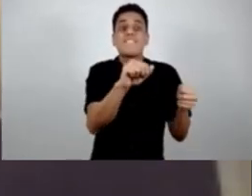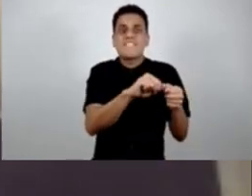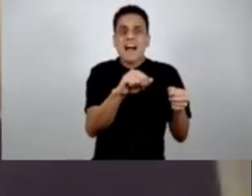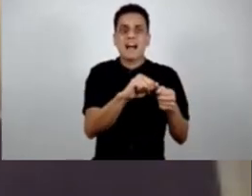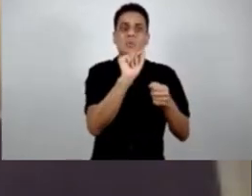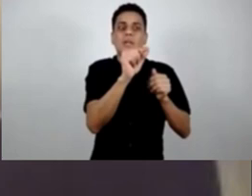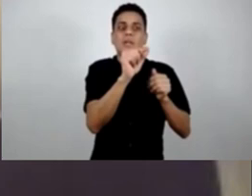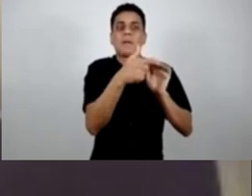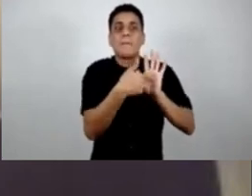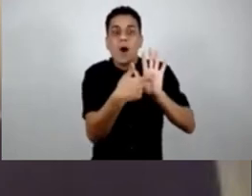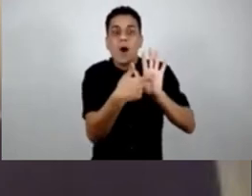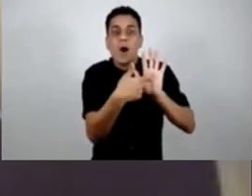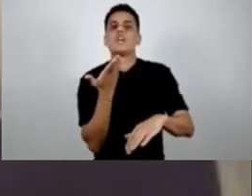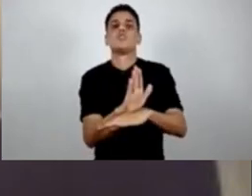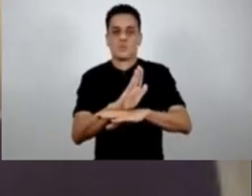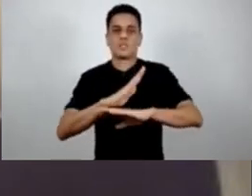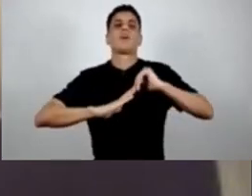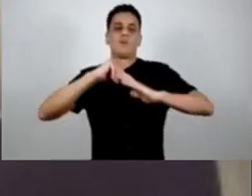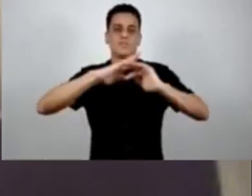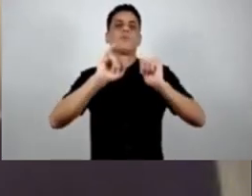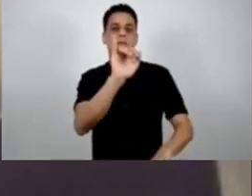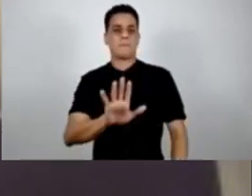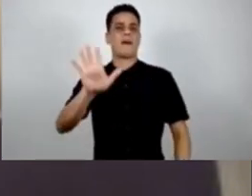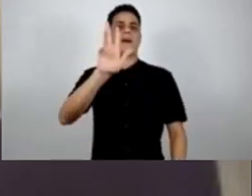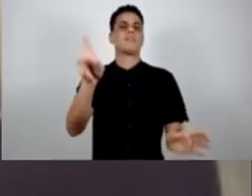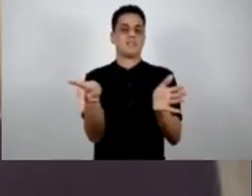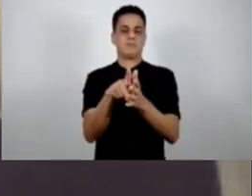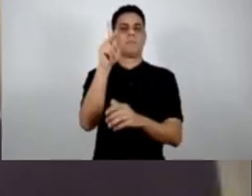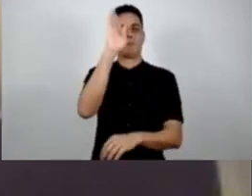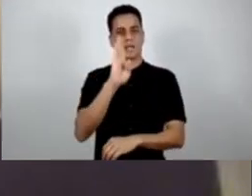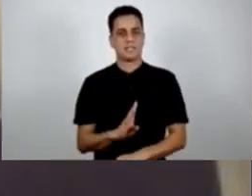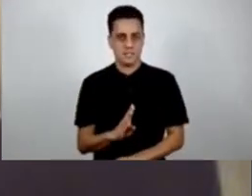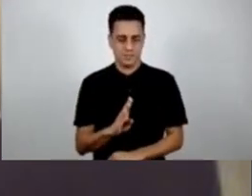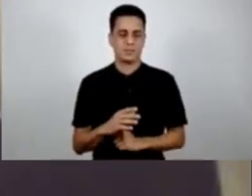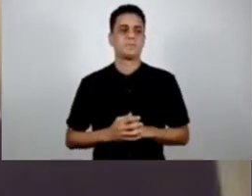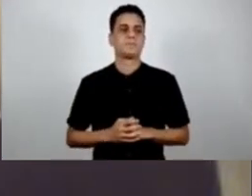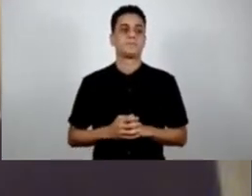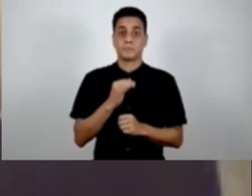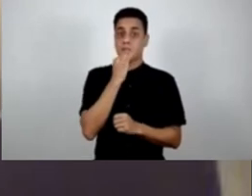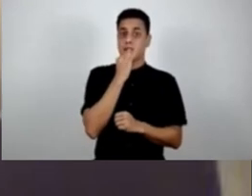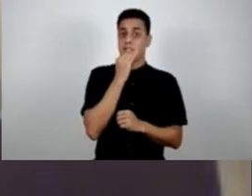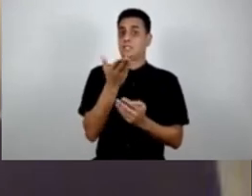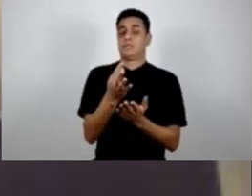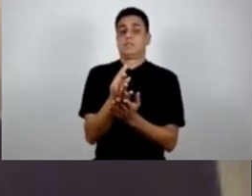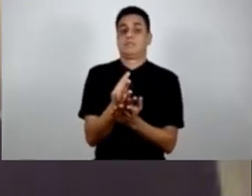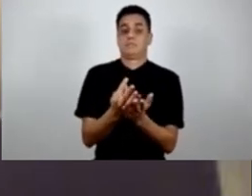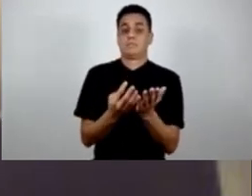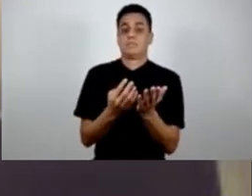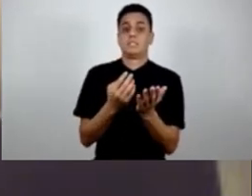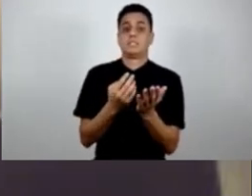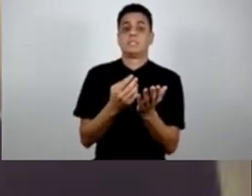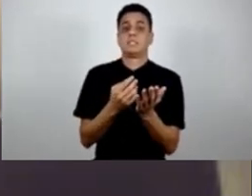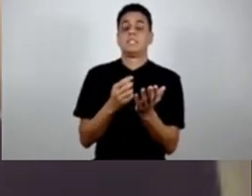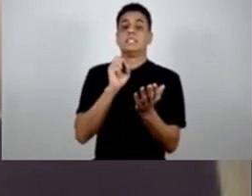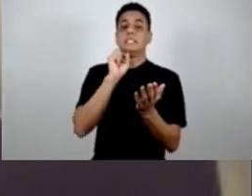é muito importante pela construção da imagem do Brasil. Então, num momento de protesto, por exemplo, quando tem uma discordância entre as autoridades